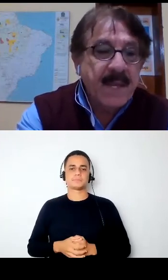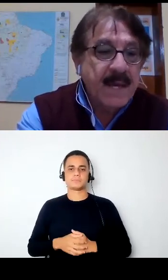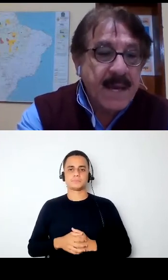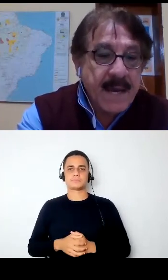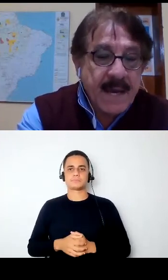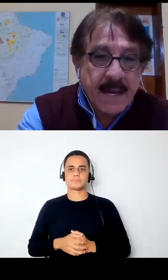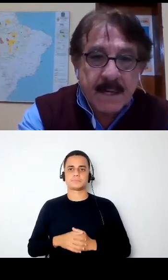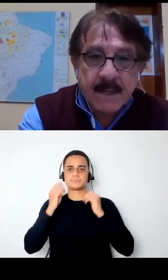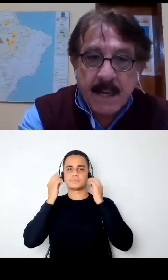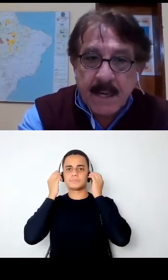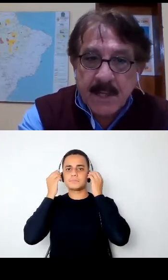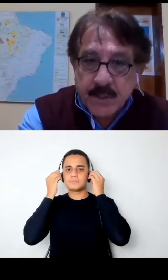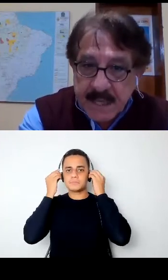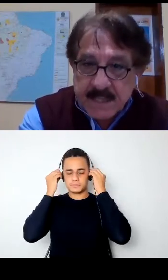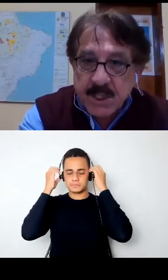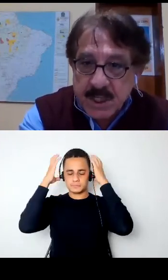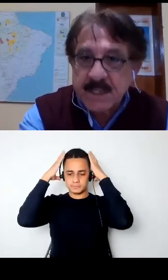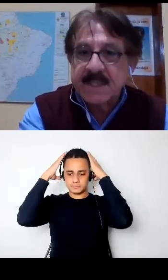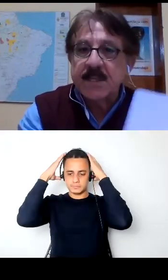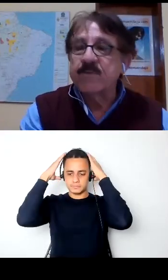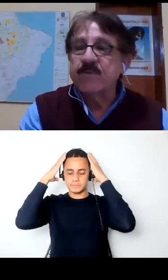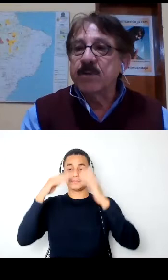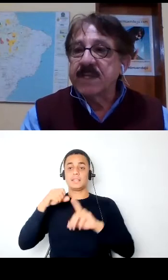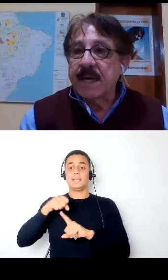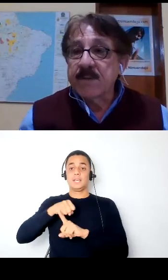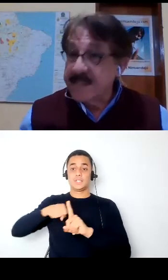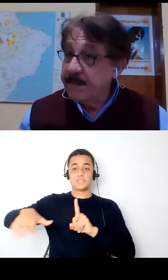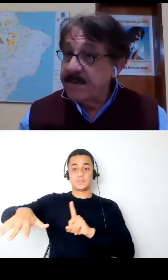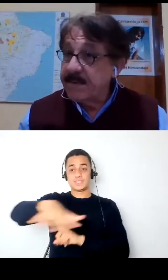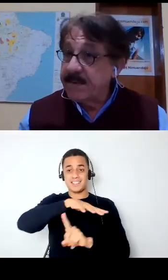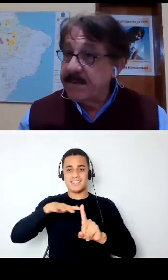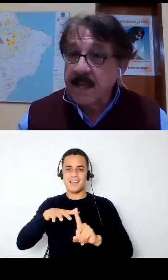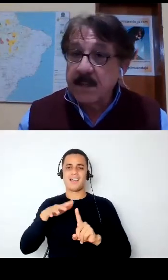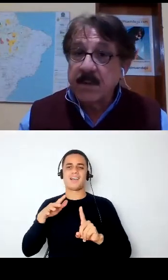vou deixar para esse pedaço, a gente pode continuar, vamos adiante.